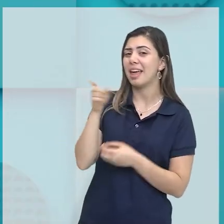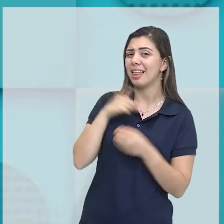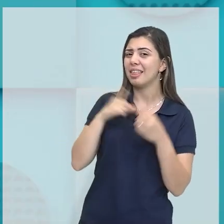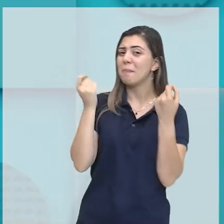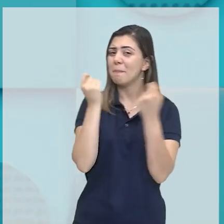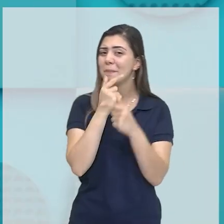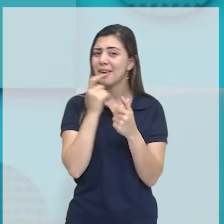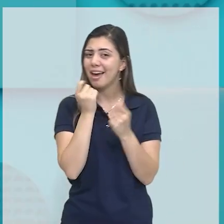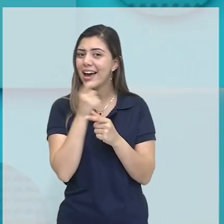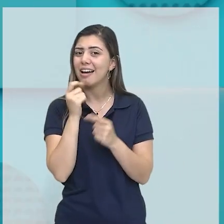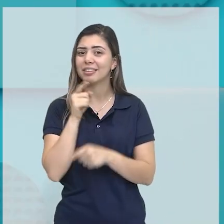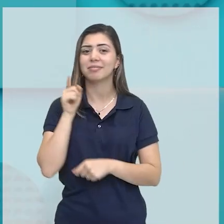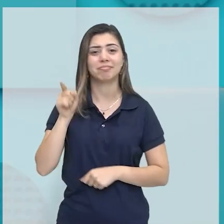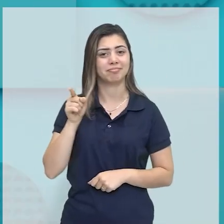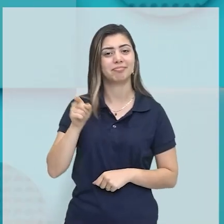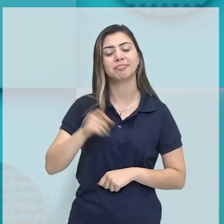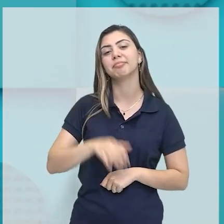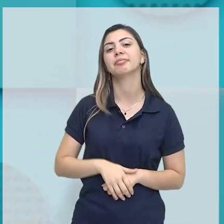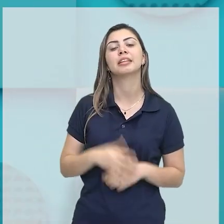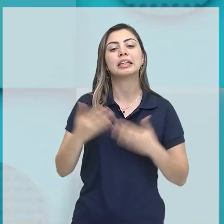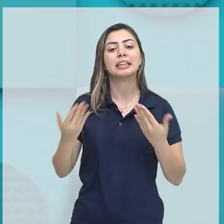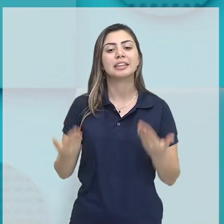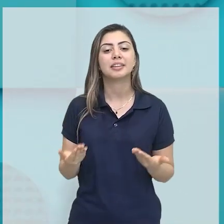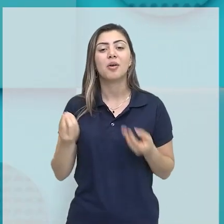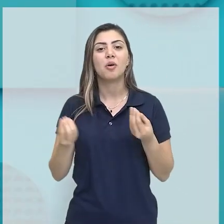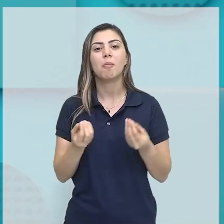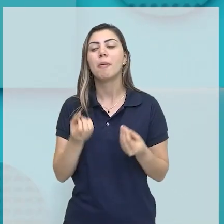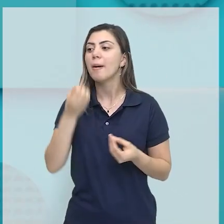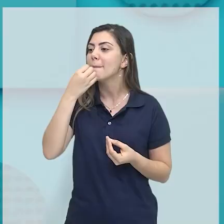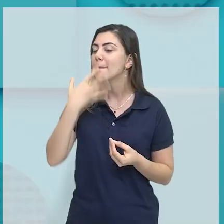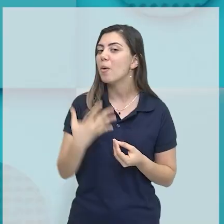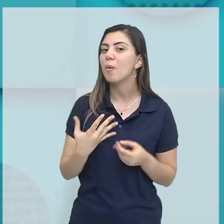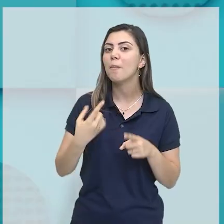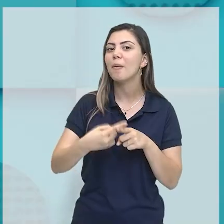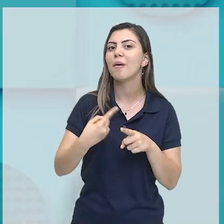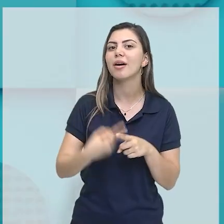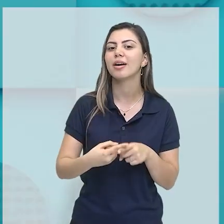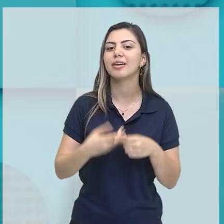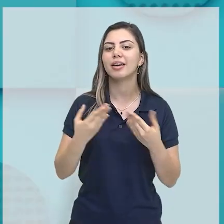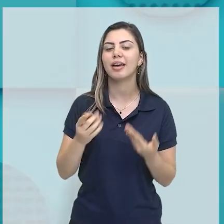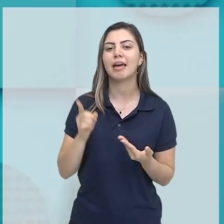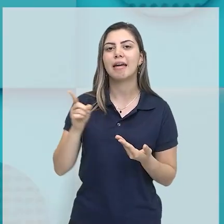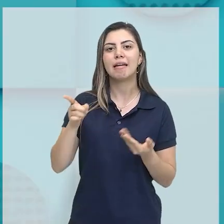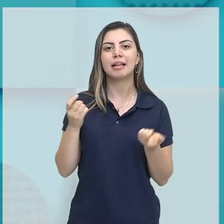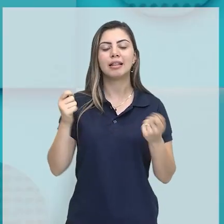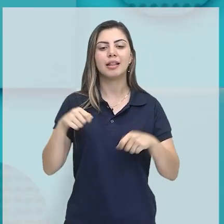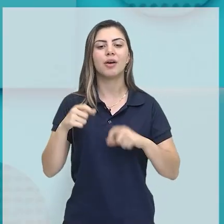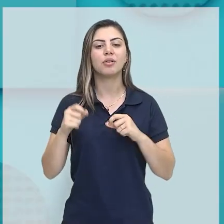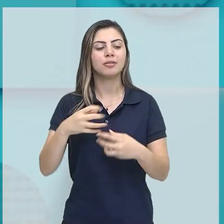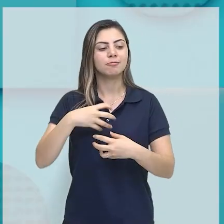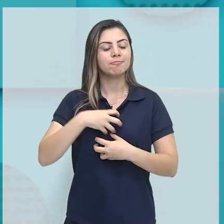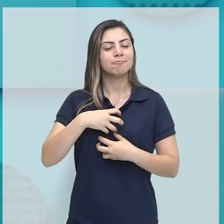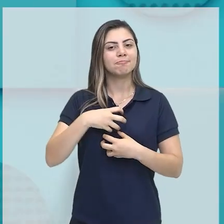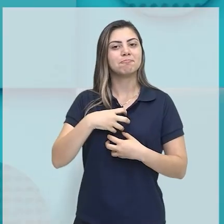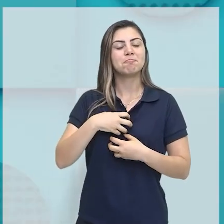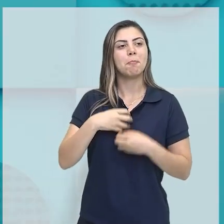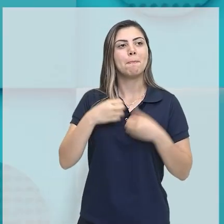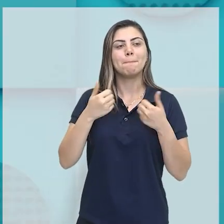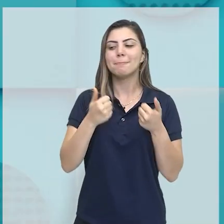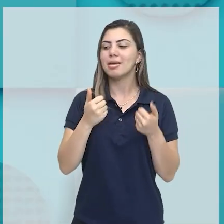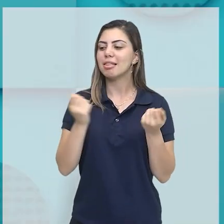piada de certas situações, e isso, de alguma forma, é muito bom, porque ela agrega, né? Ela faz com que a gente